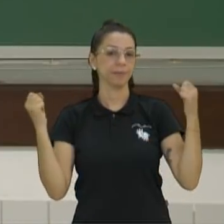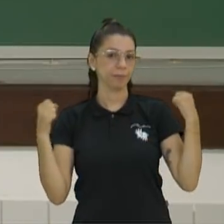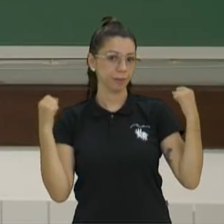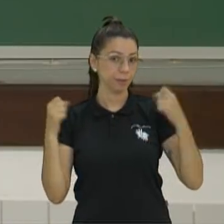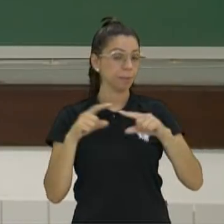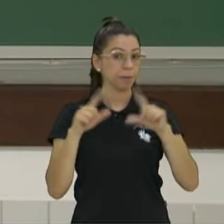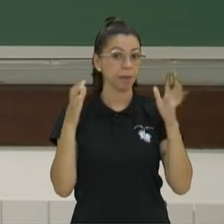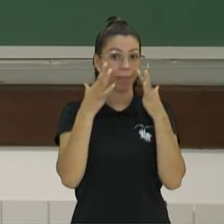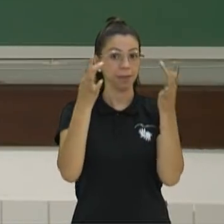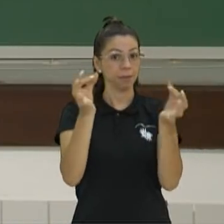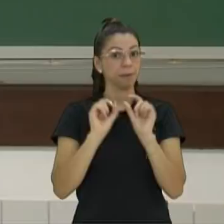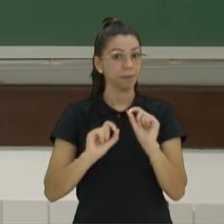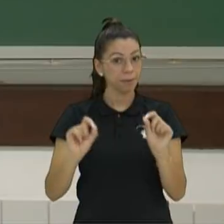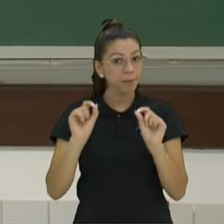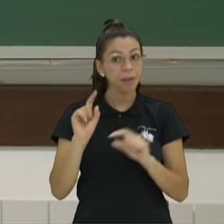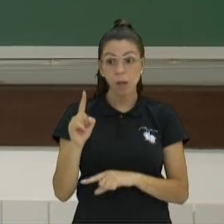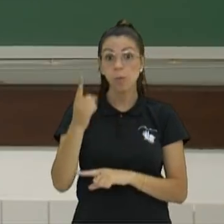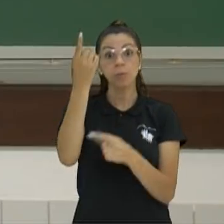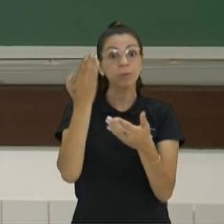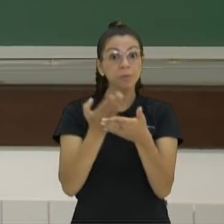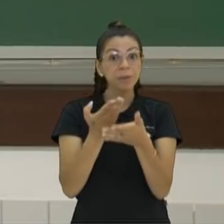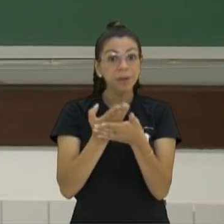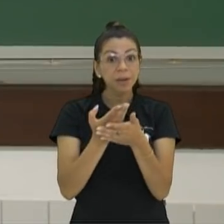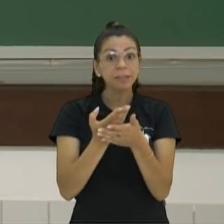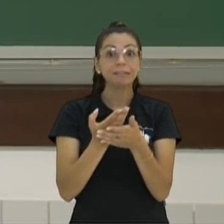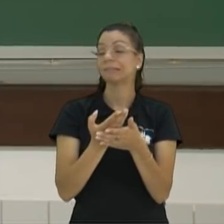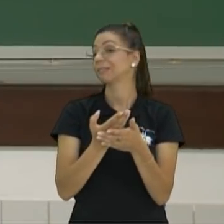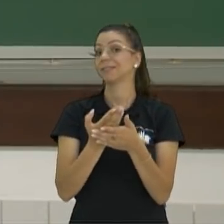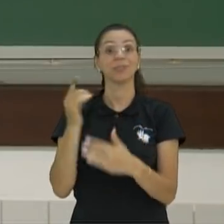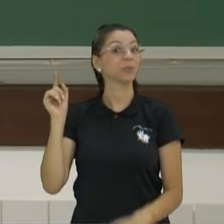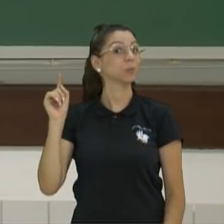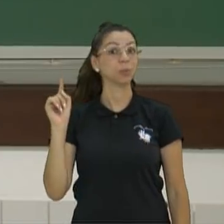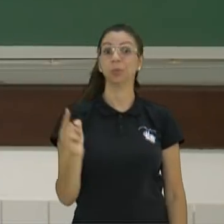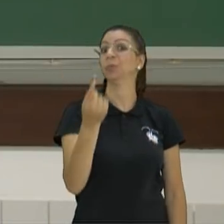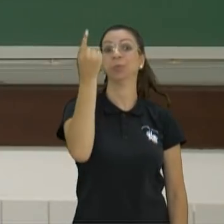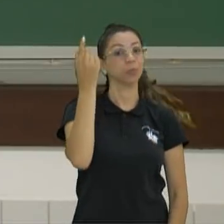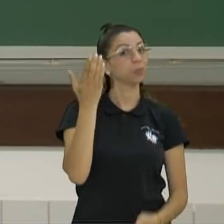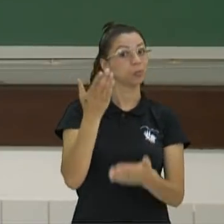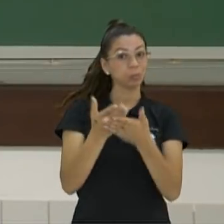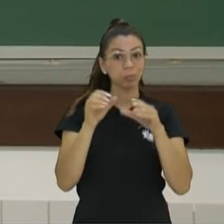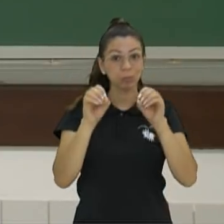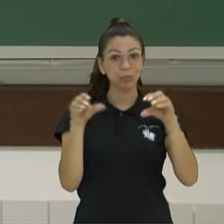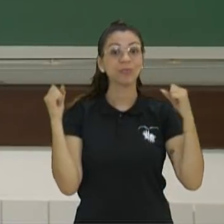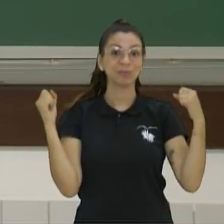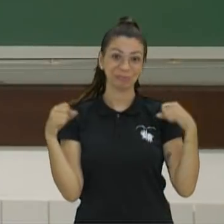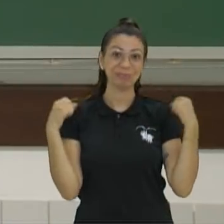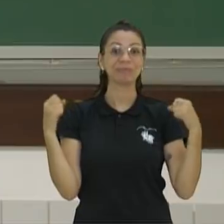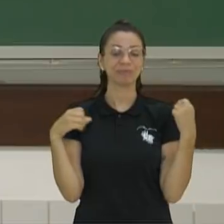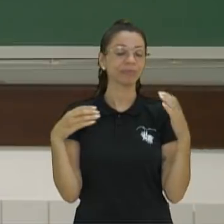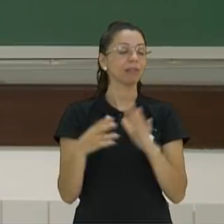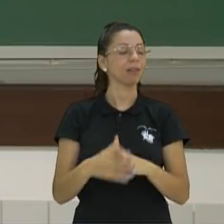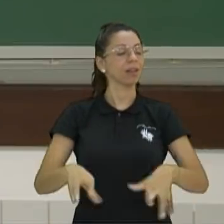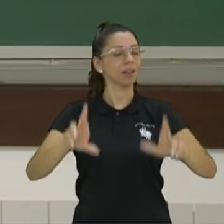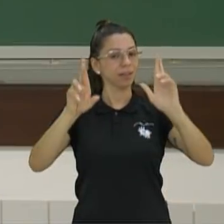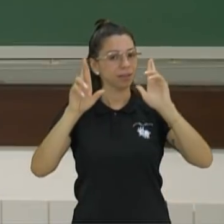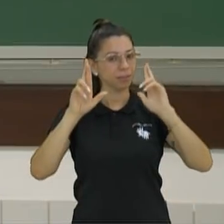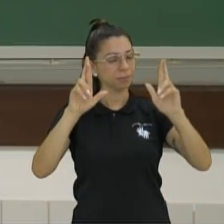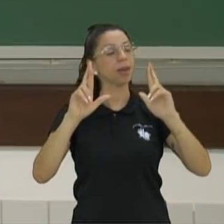Mas atenção, é a última, gente. Última aula nossa de educação física, né? Espero que vocês